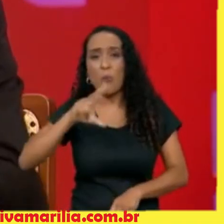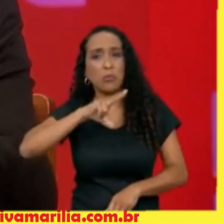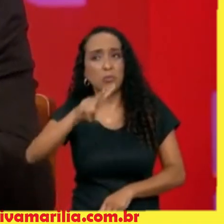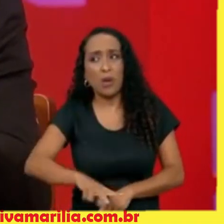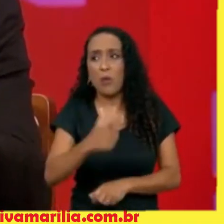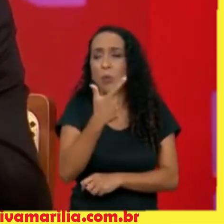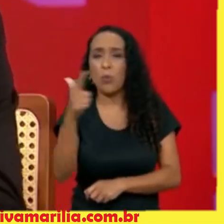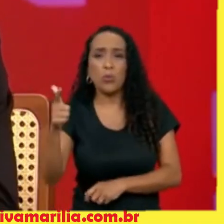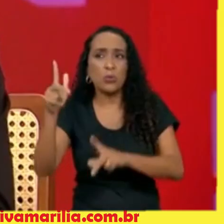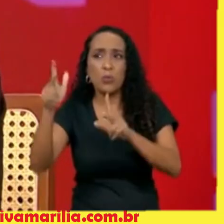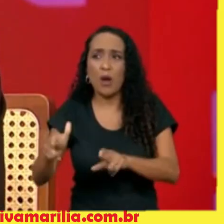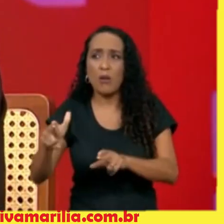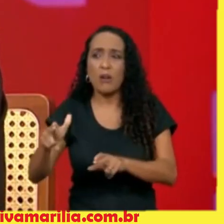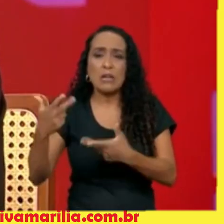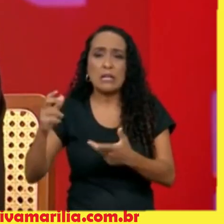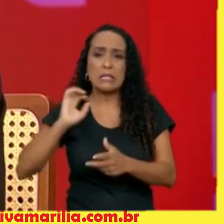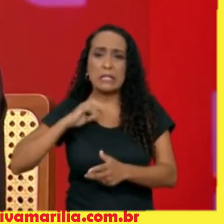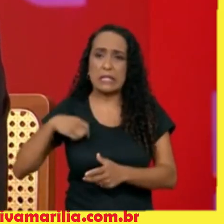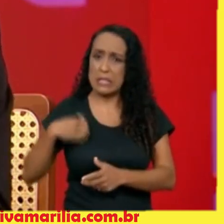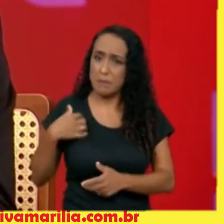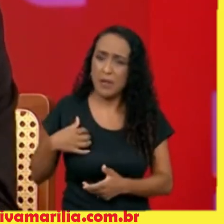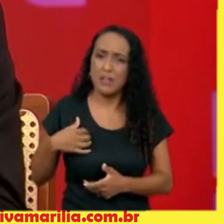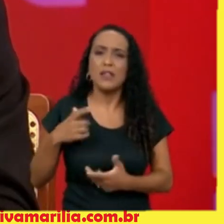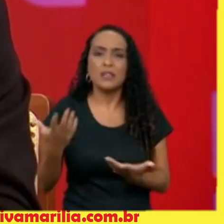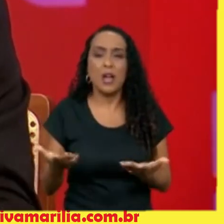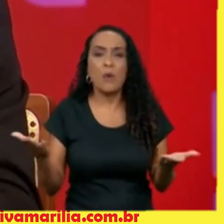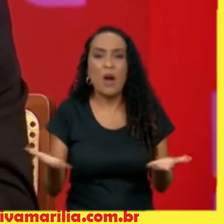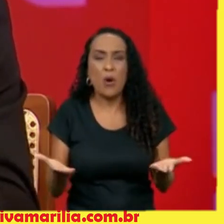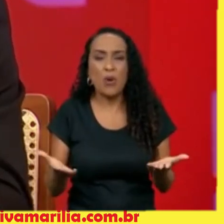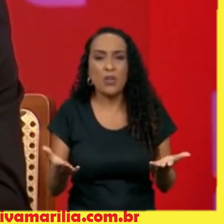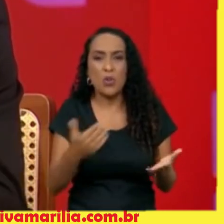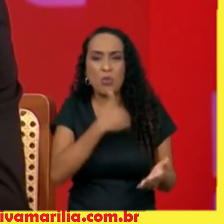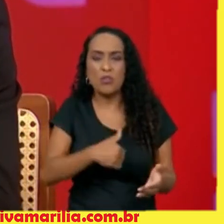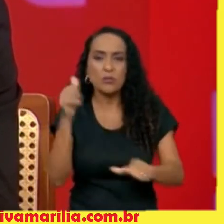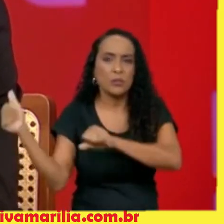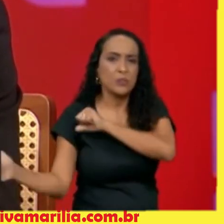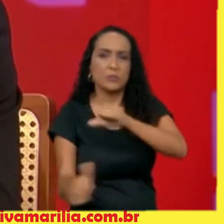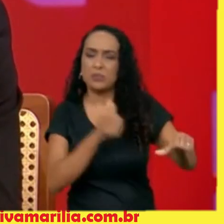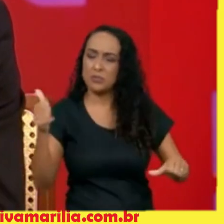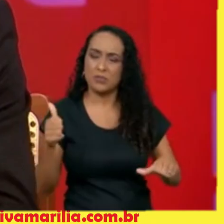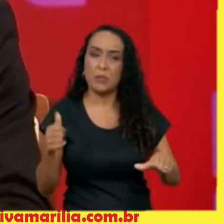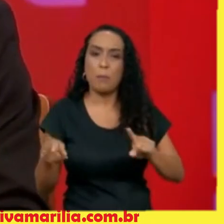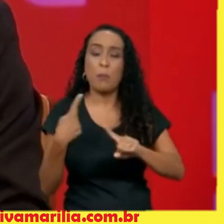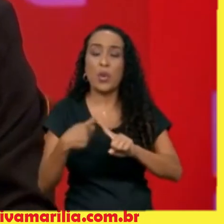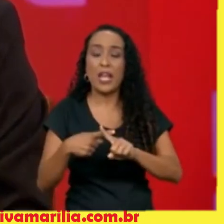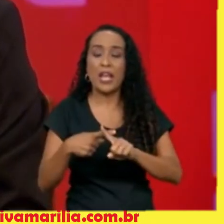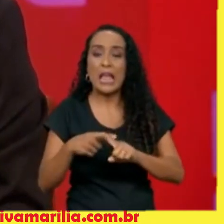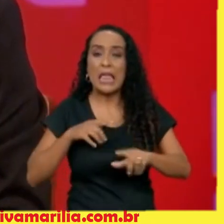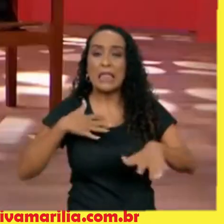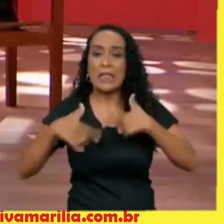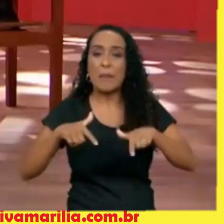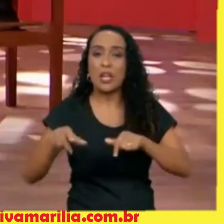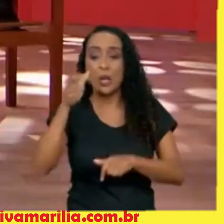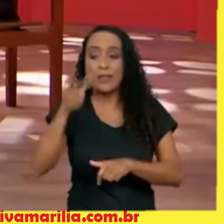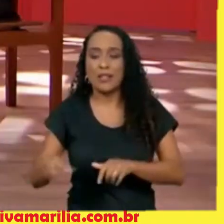Espanha. Estão todos juntos ali em um governo que agora vai virar praticamente uma plutocracia sob interesses dessas próprias empresas. O que faz o